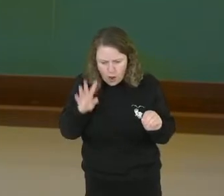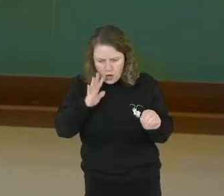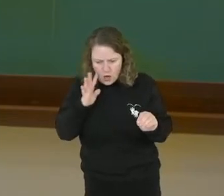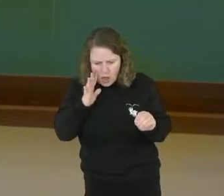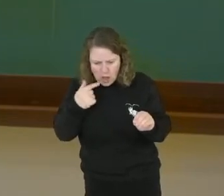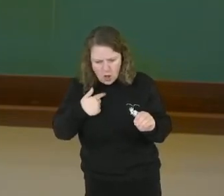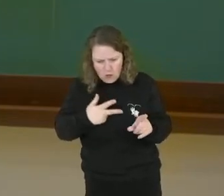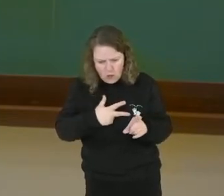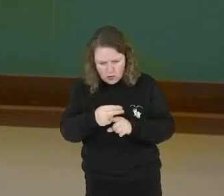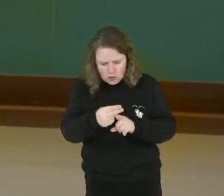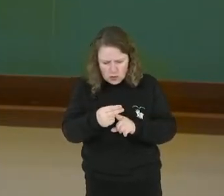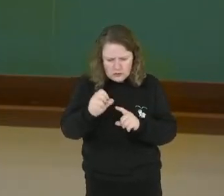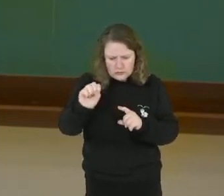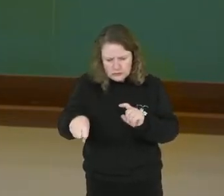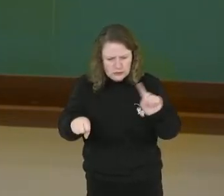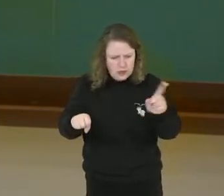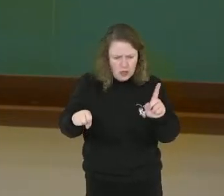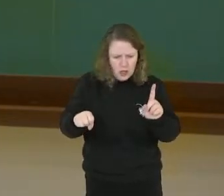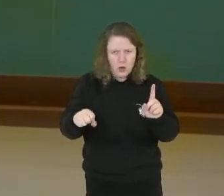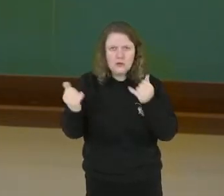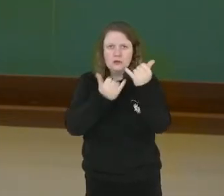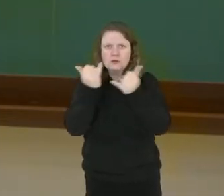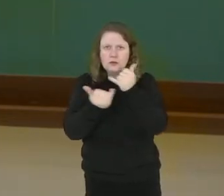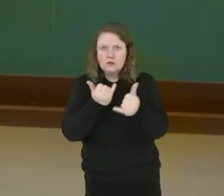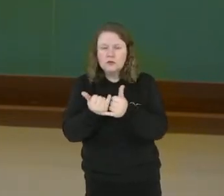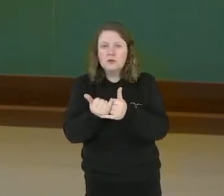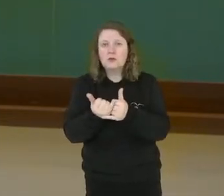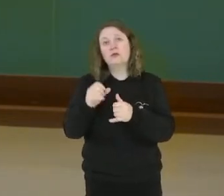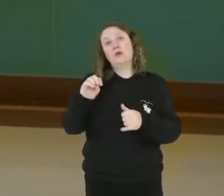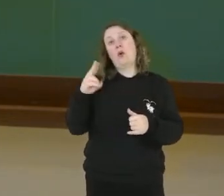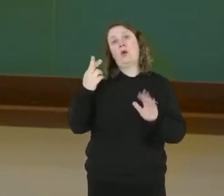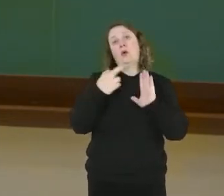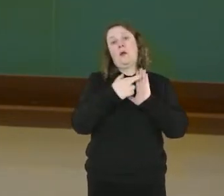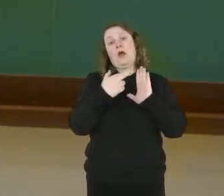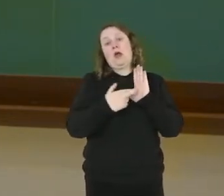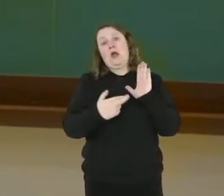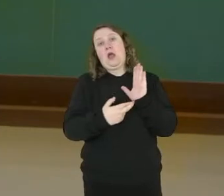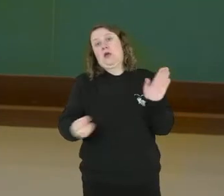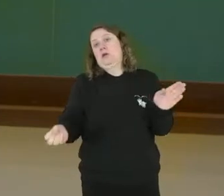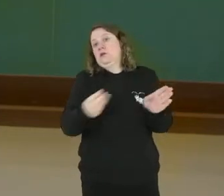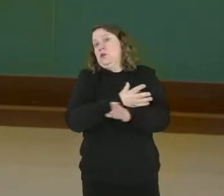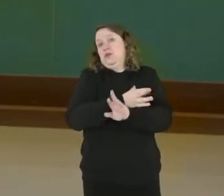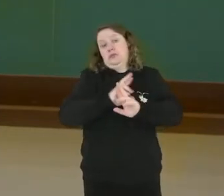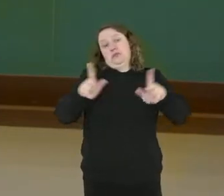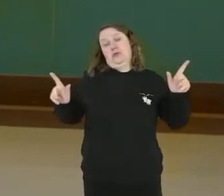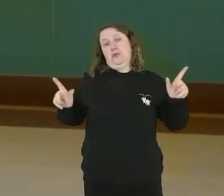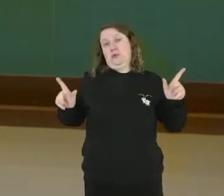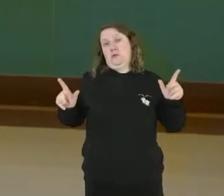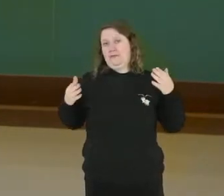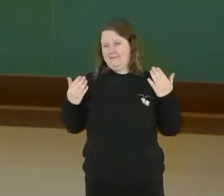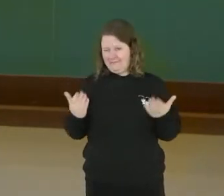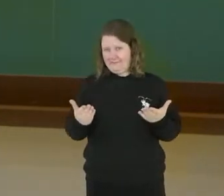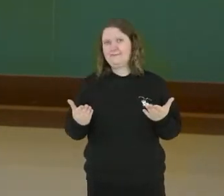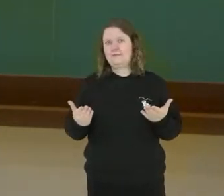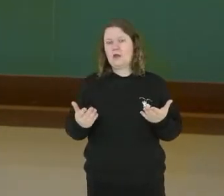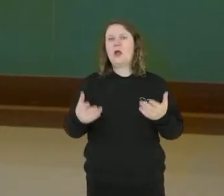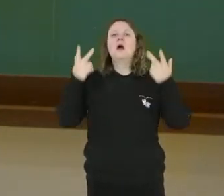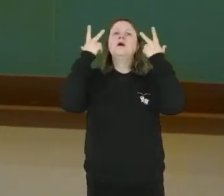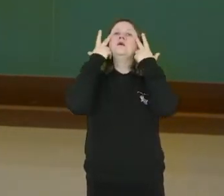jogo? Vai ser criativo? Vai ser mais divertido? E se eu criar uma regra nova? Então, normalmente, a